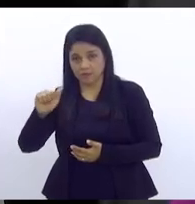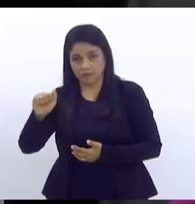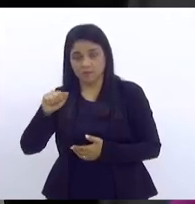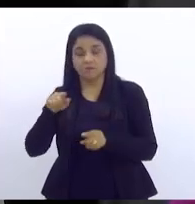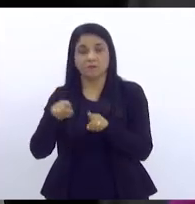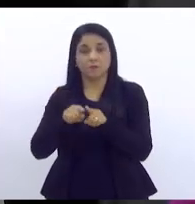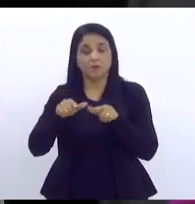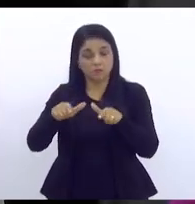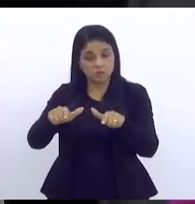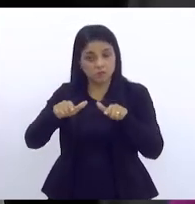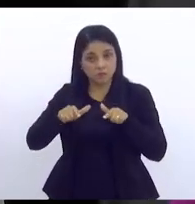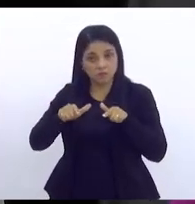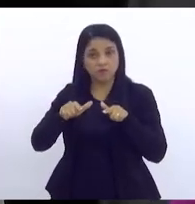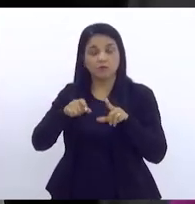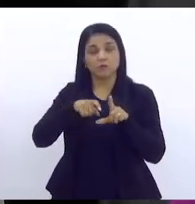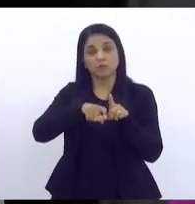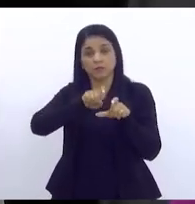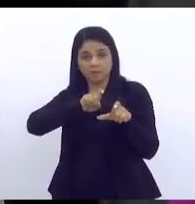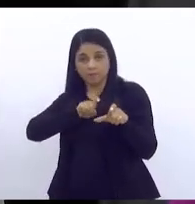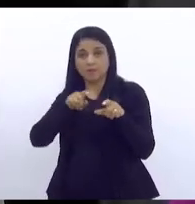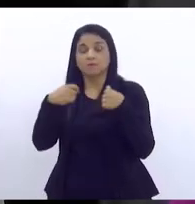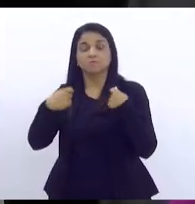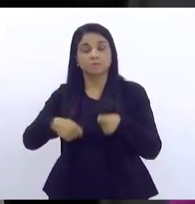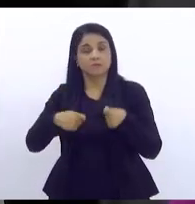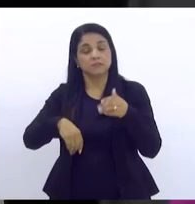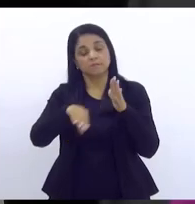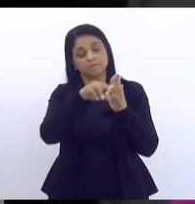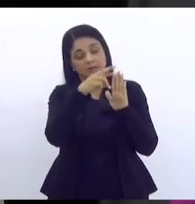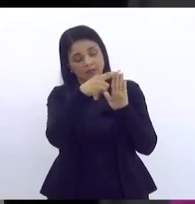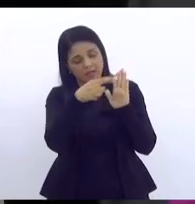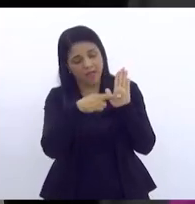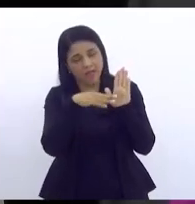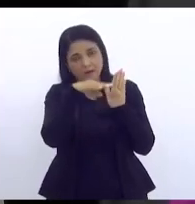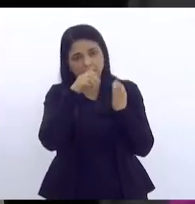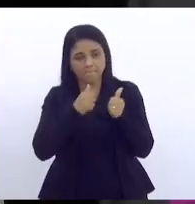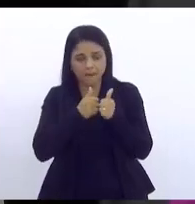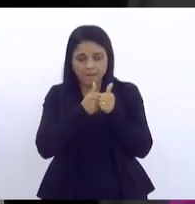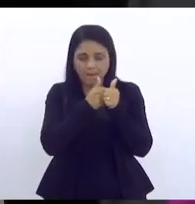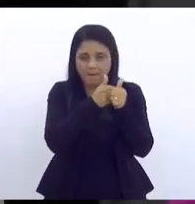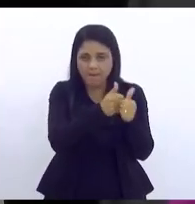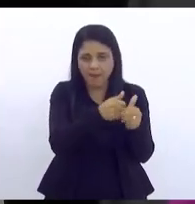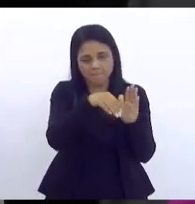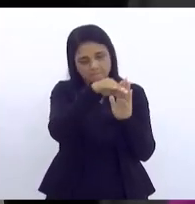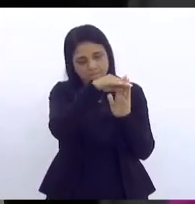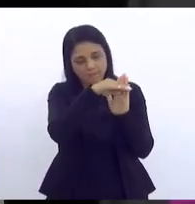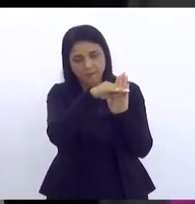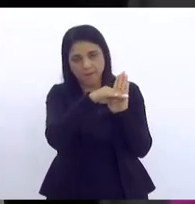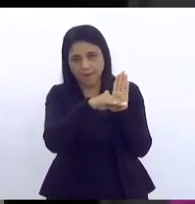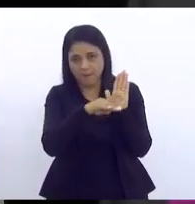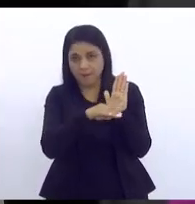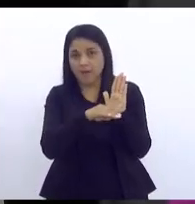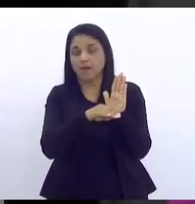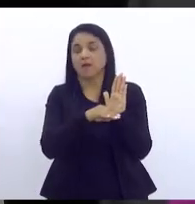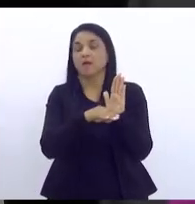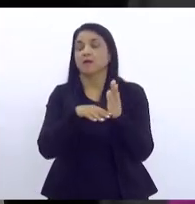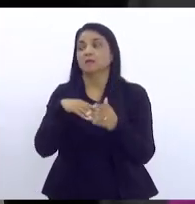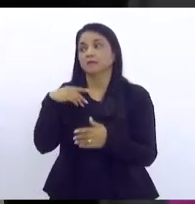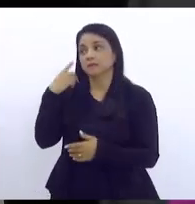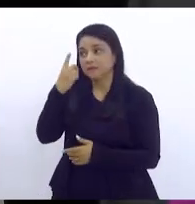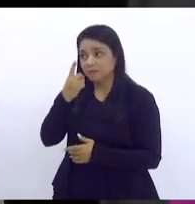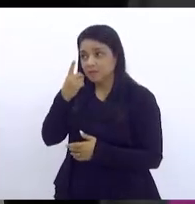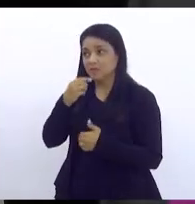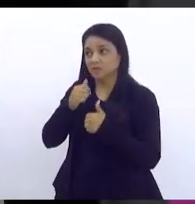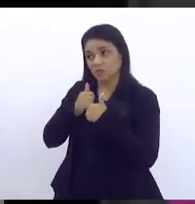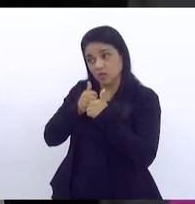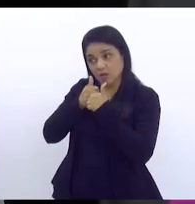a Um certificador independente quer dizer essas essas coisas deputada eh eh eh estão caminhando estão caminhando conforme